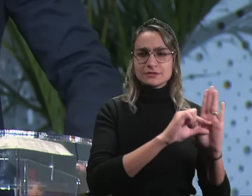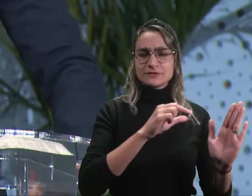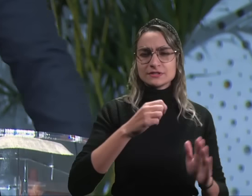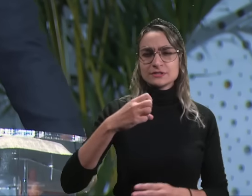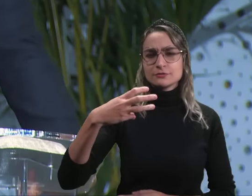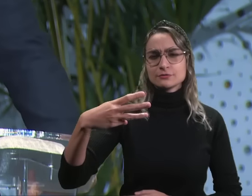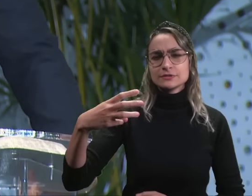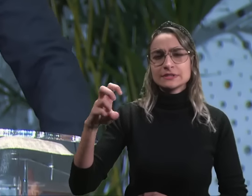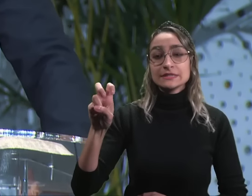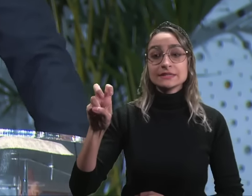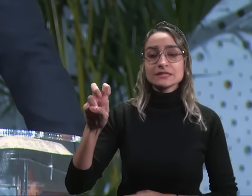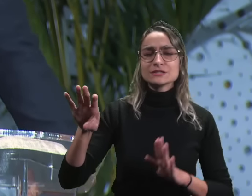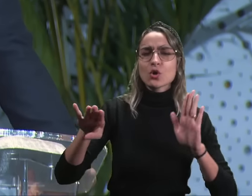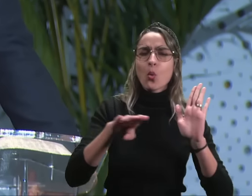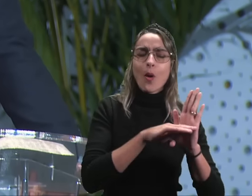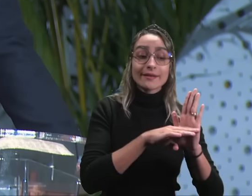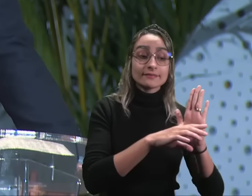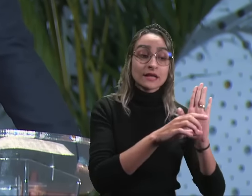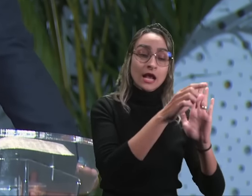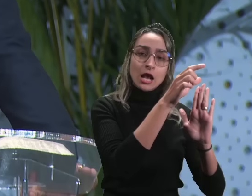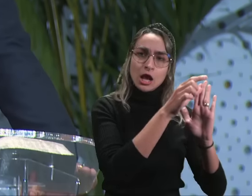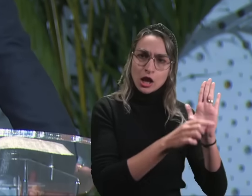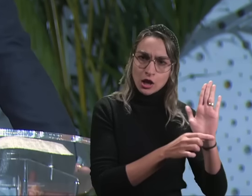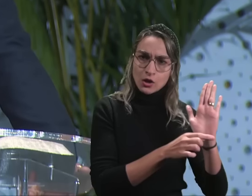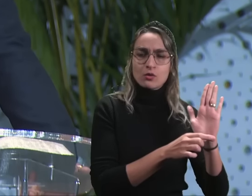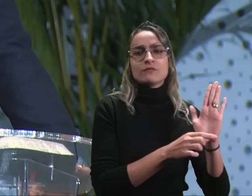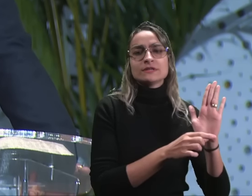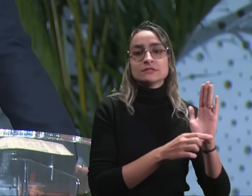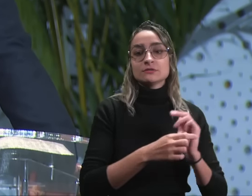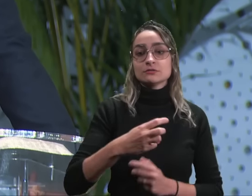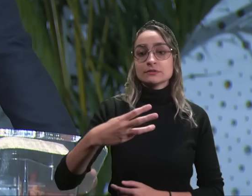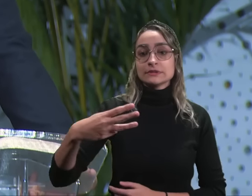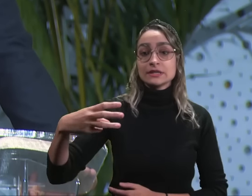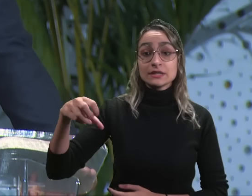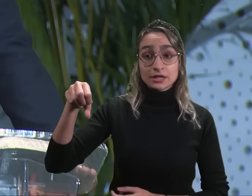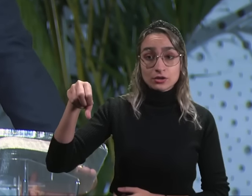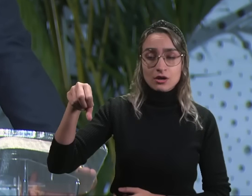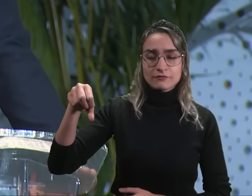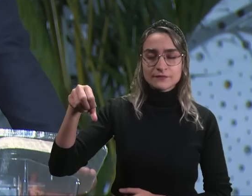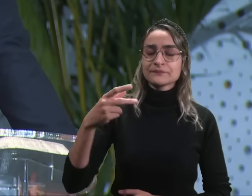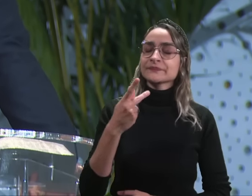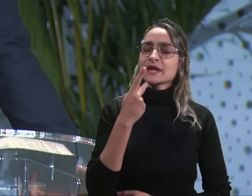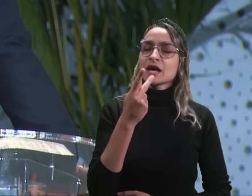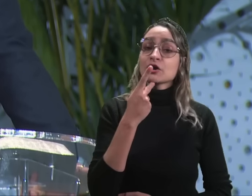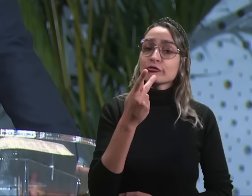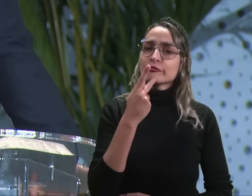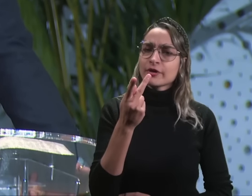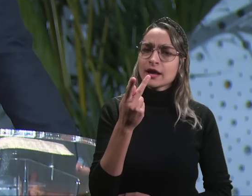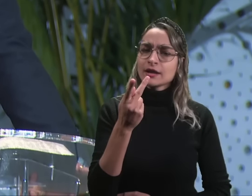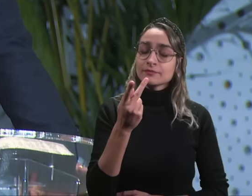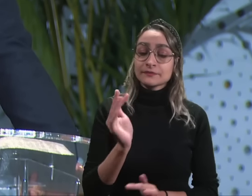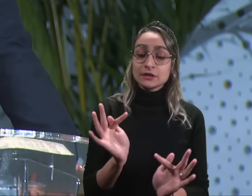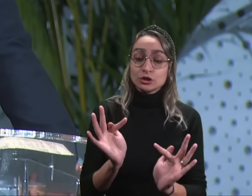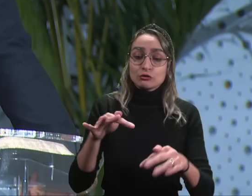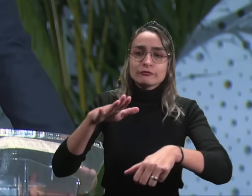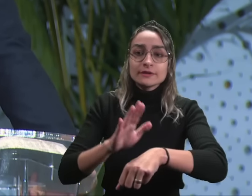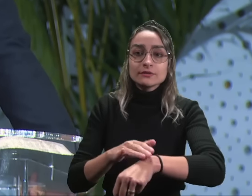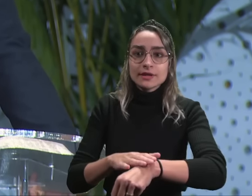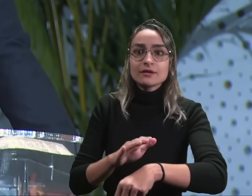lido nesta série Fim fim dos tempos Hebreus 1035 a 39 diz